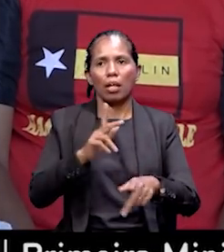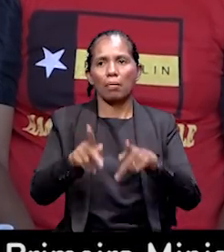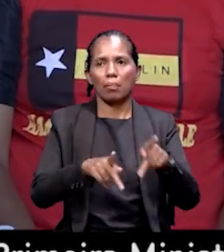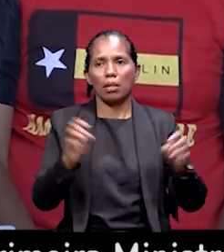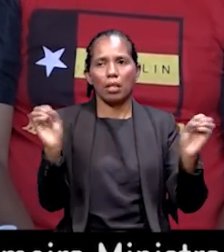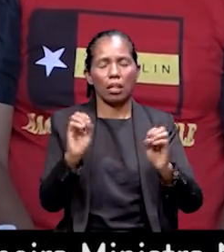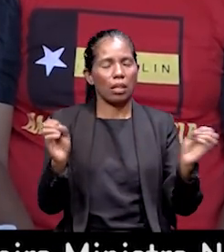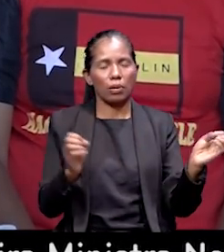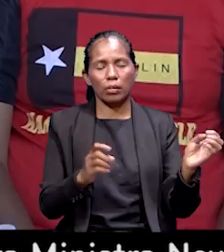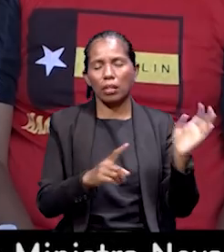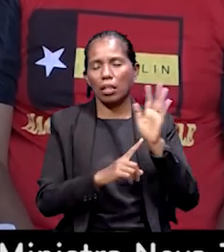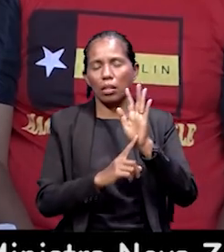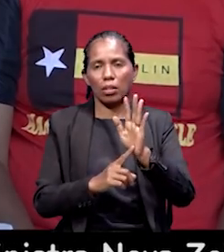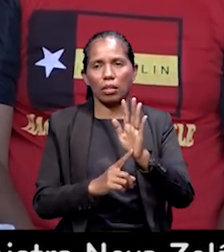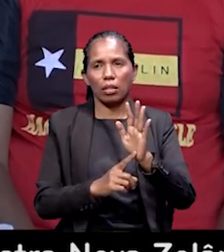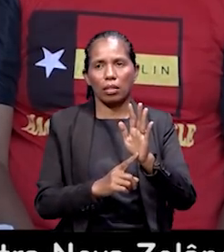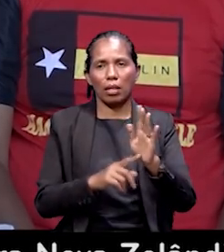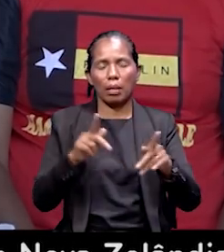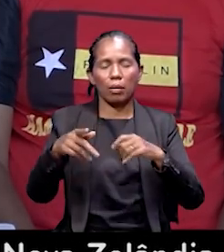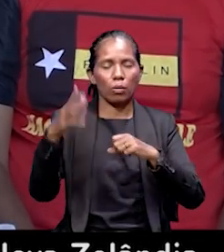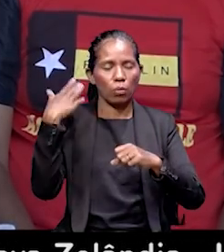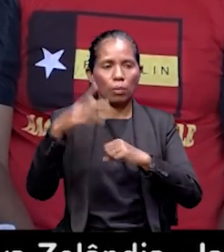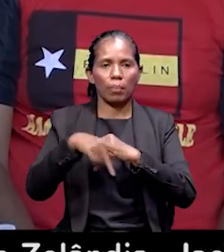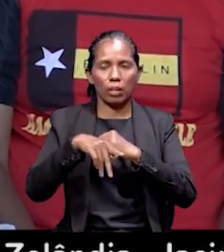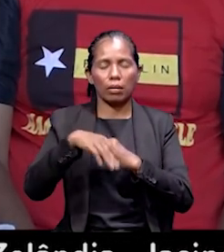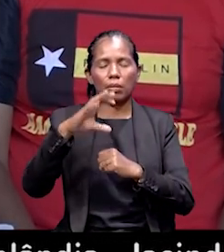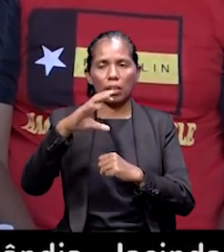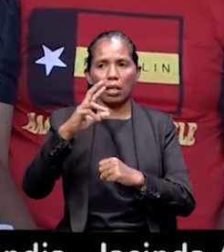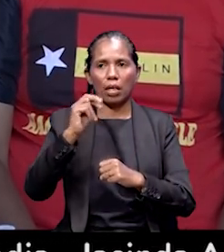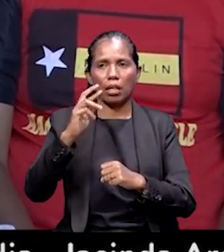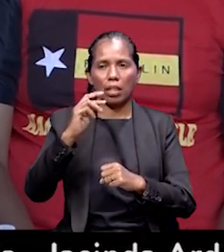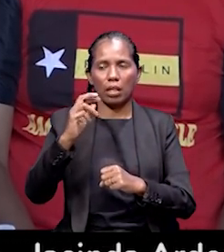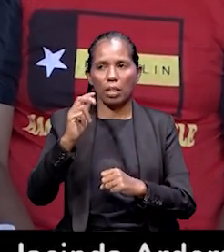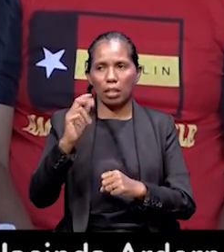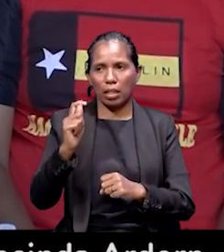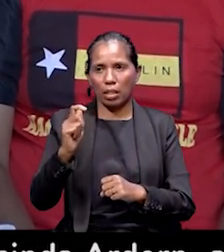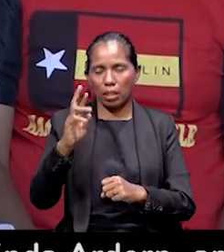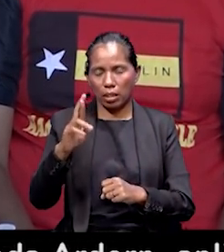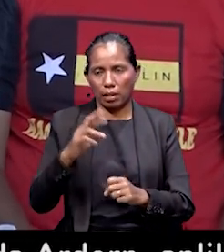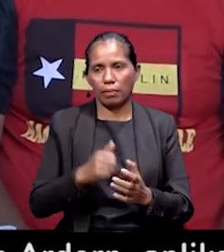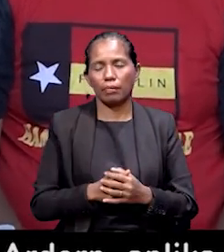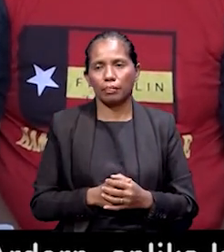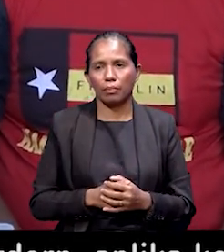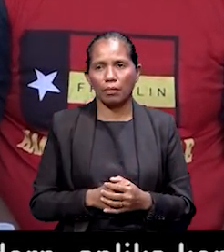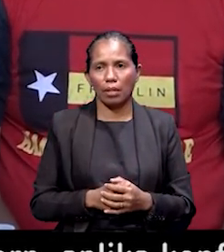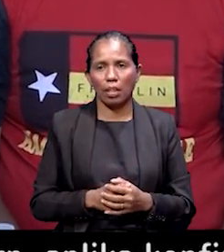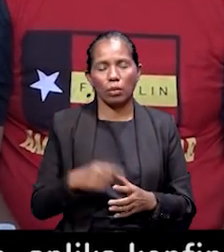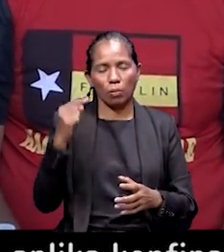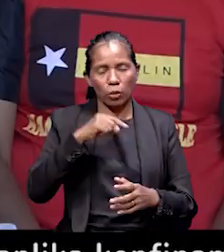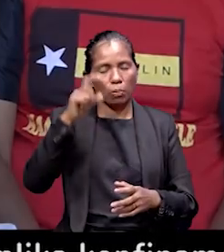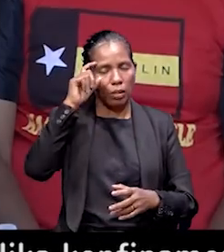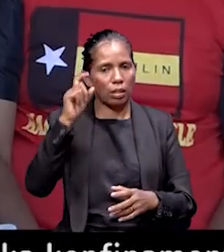lá, é meu partido chelo, é uma senhora de análise. Minha avó, bosta com Monsanana, para atuar uma loi Monsanana e a